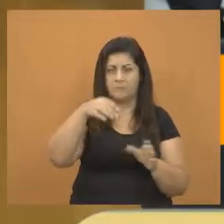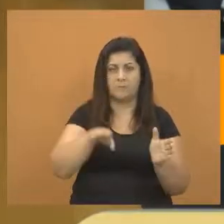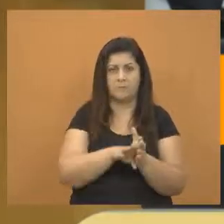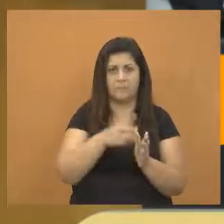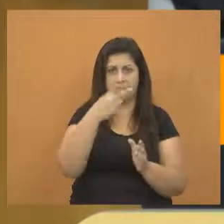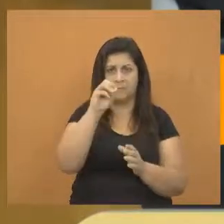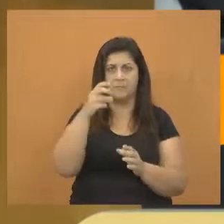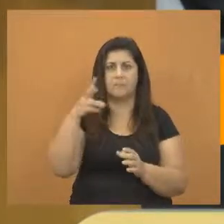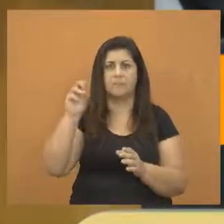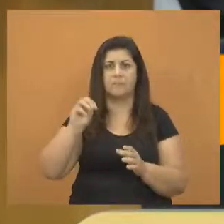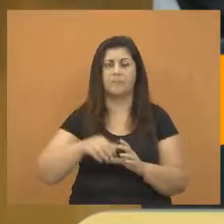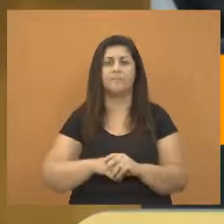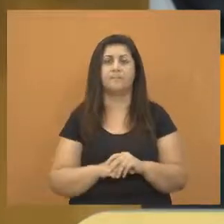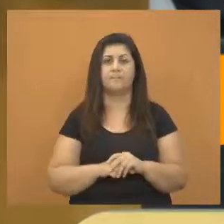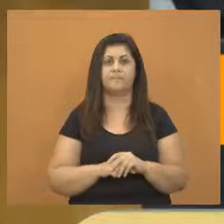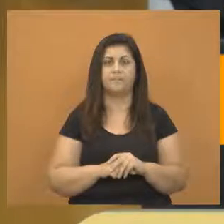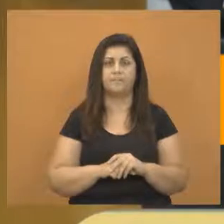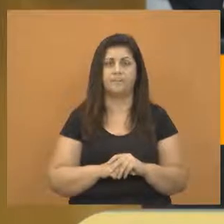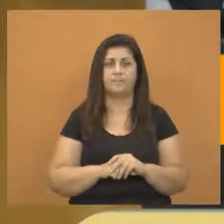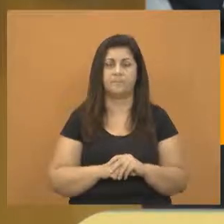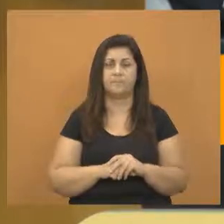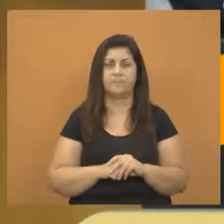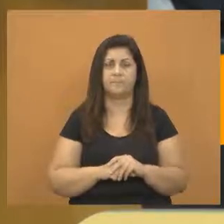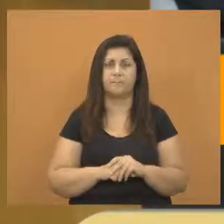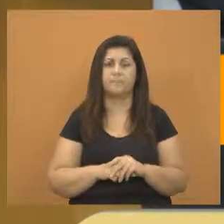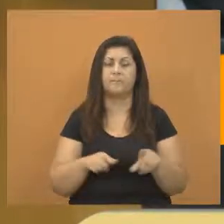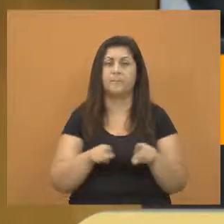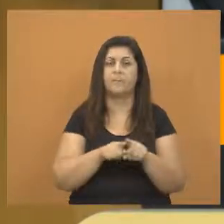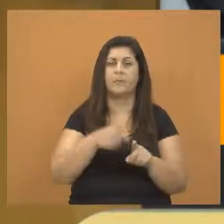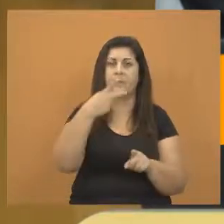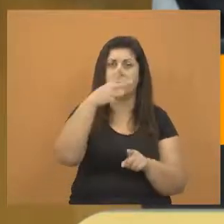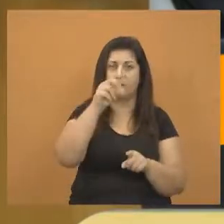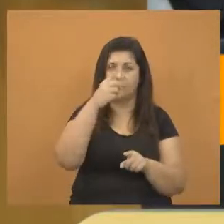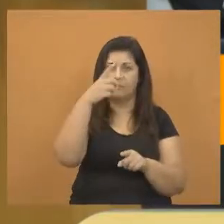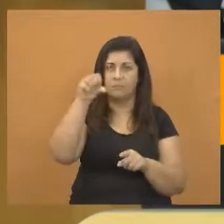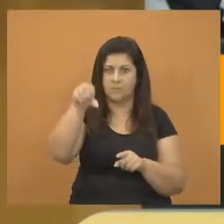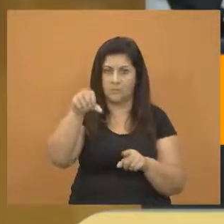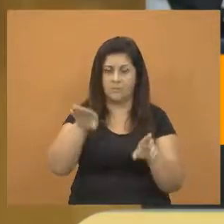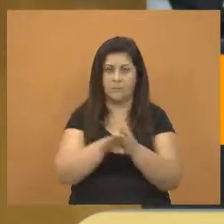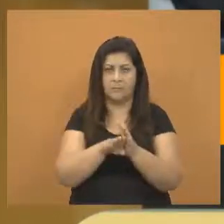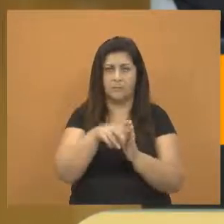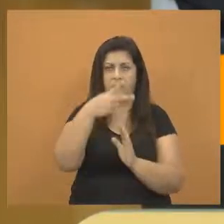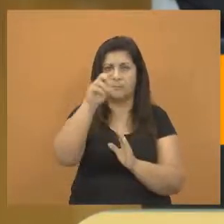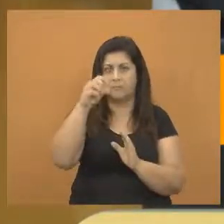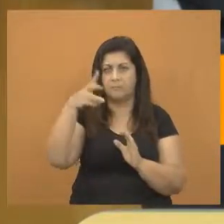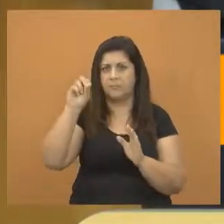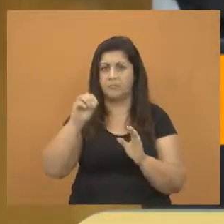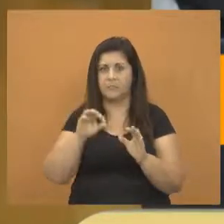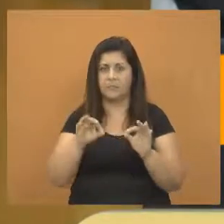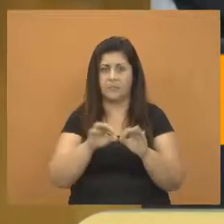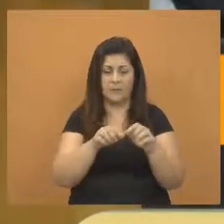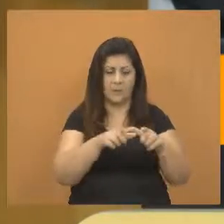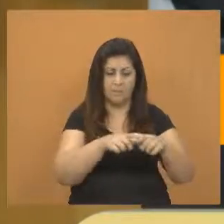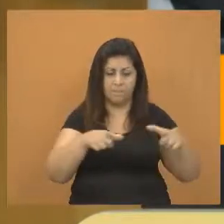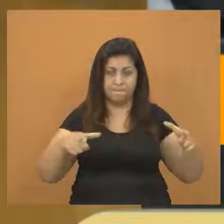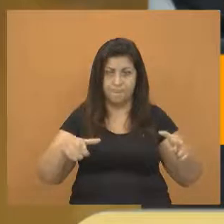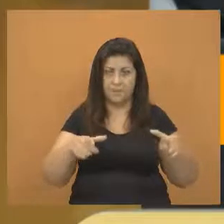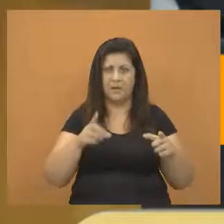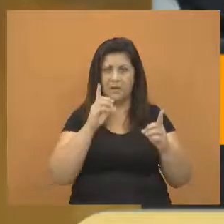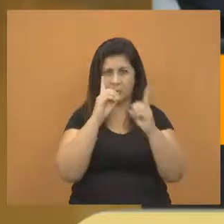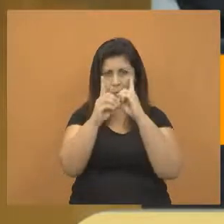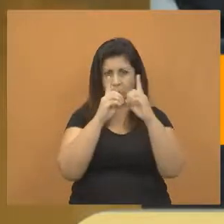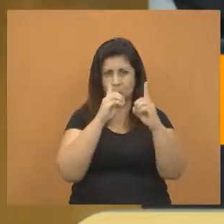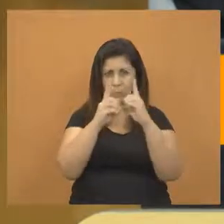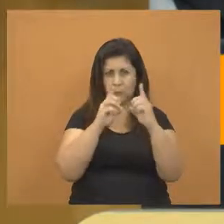2020. 2019 a 2020, previsão de duplicação da Avenida Castelo Branco da Dutra até